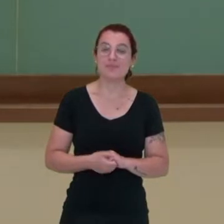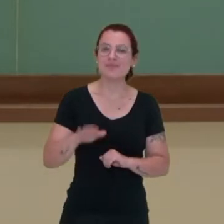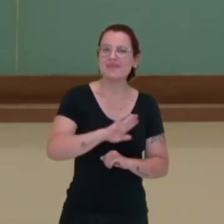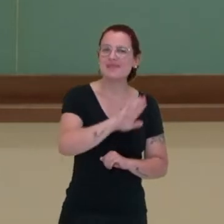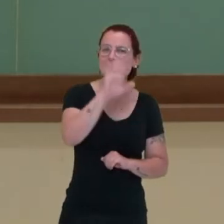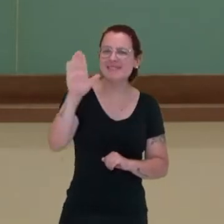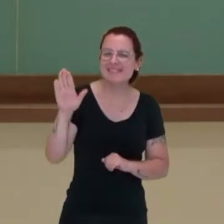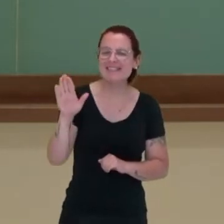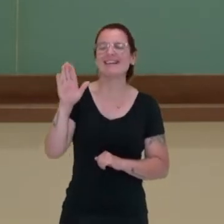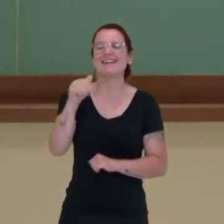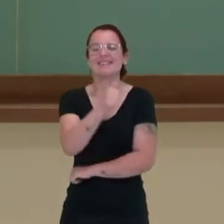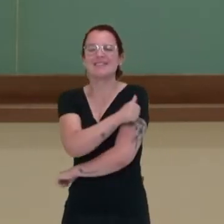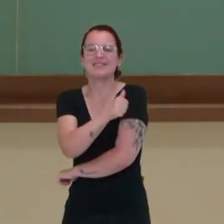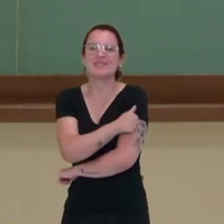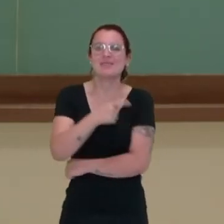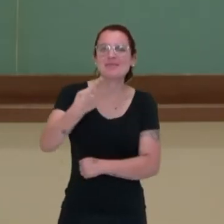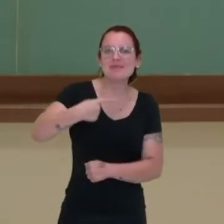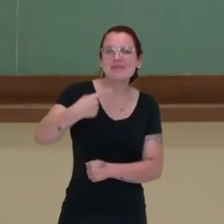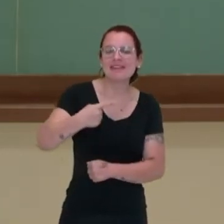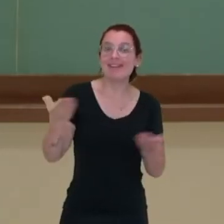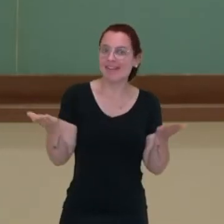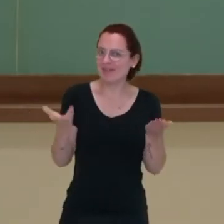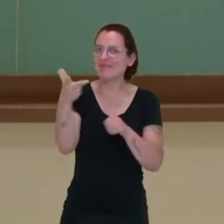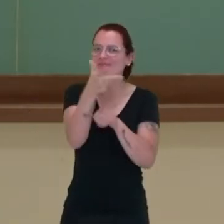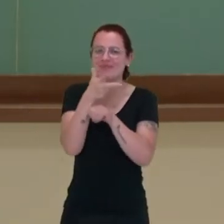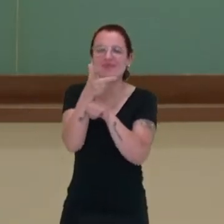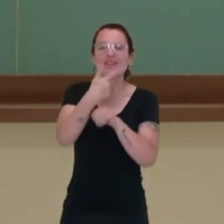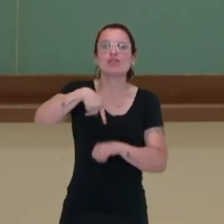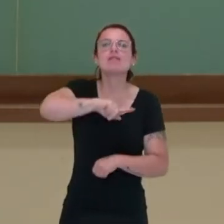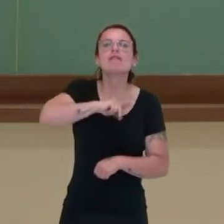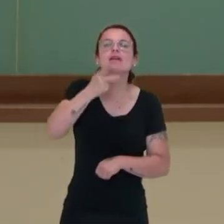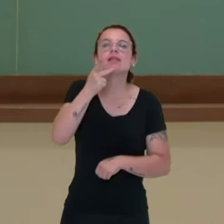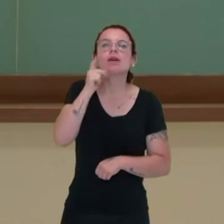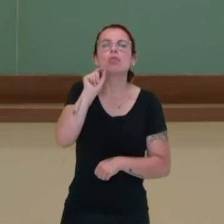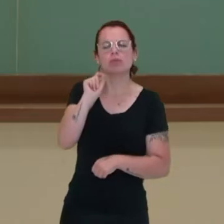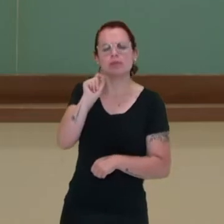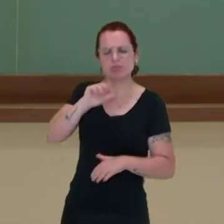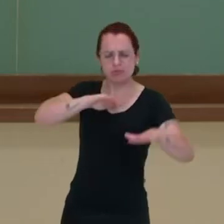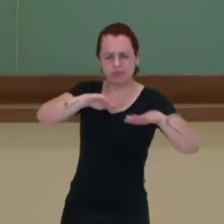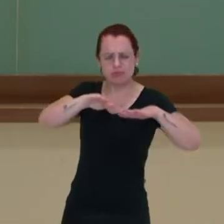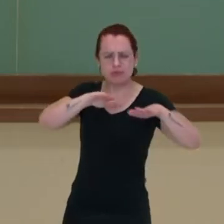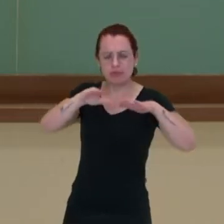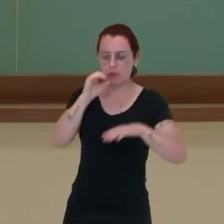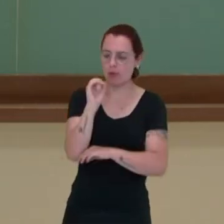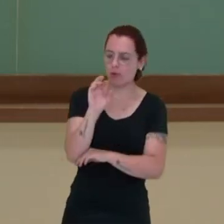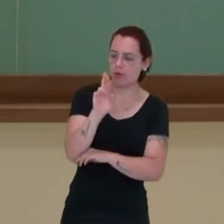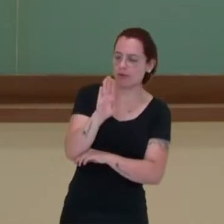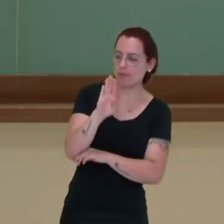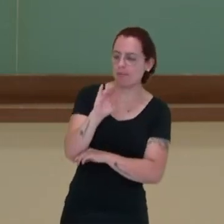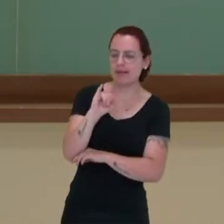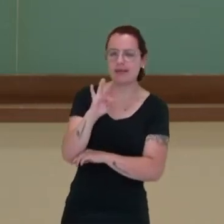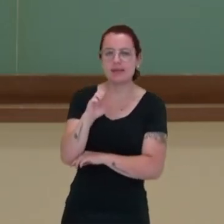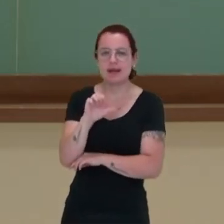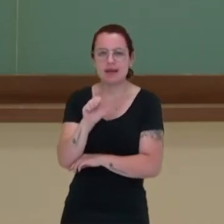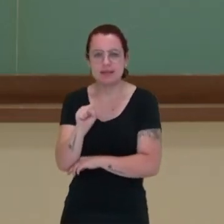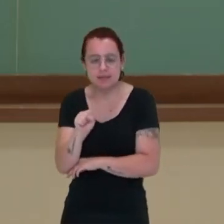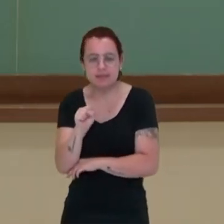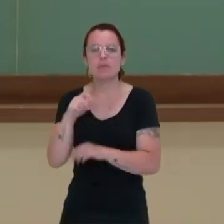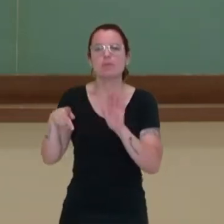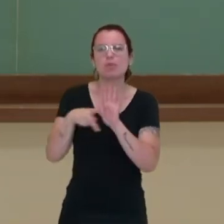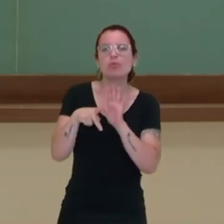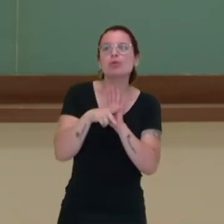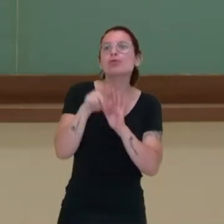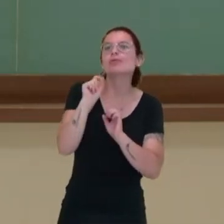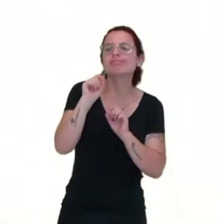Olá, estudantes da primeira série. Nesse vídeo nós vamos falar sobre movimentos orbitais de astros e satélites. Vamos lá comigo,